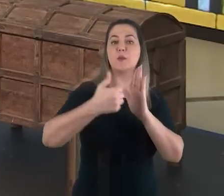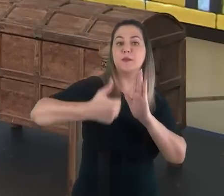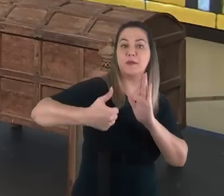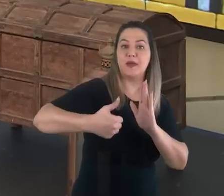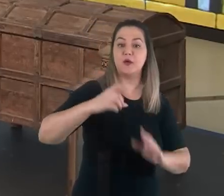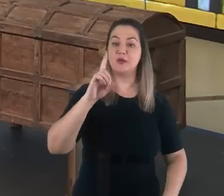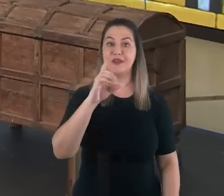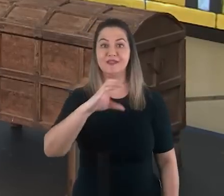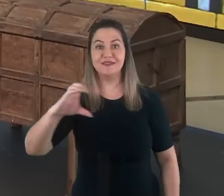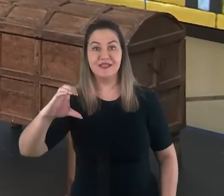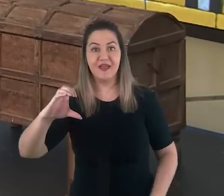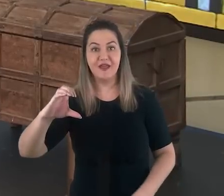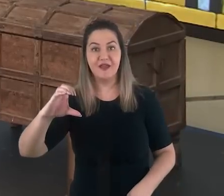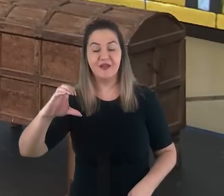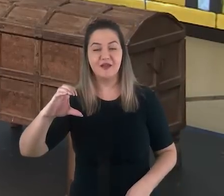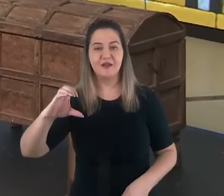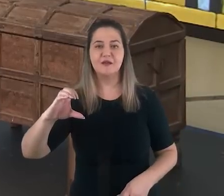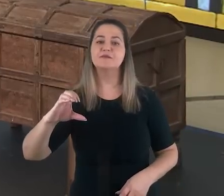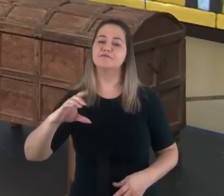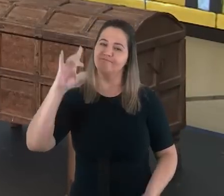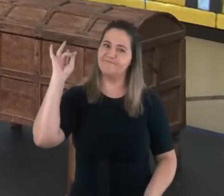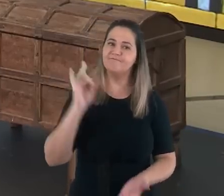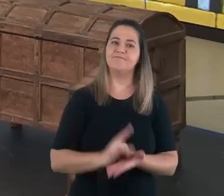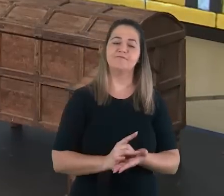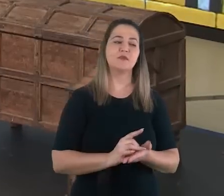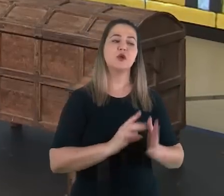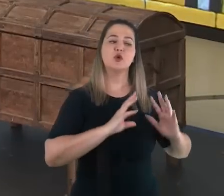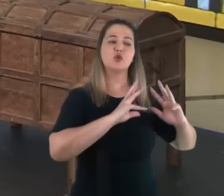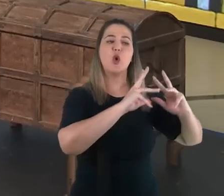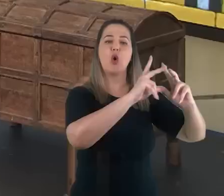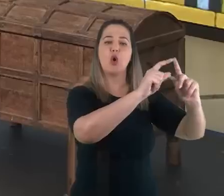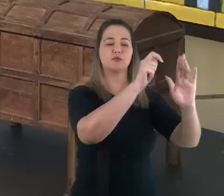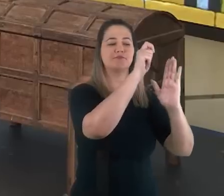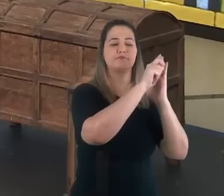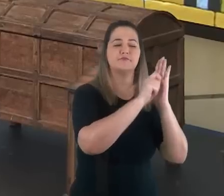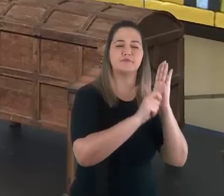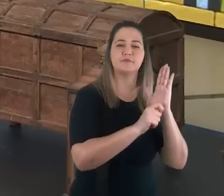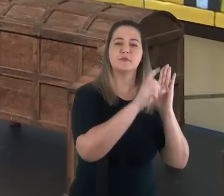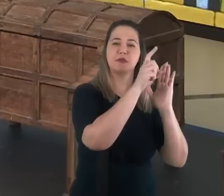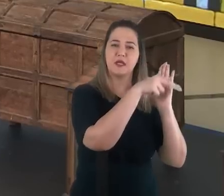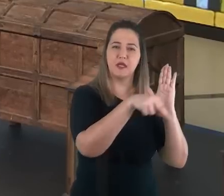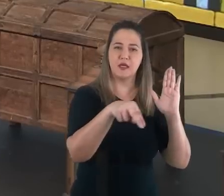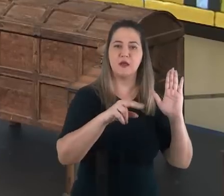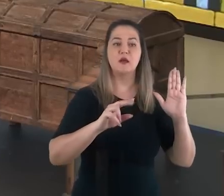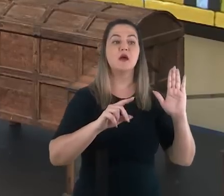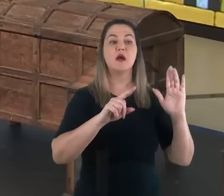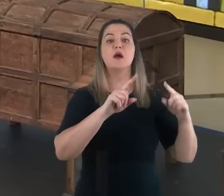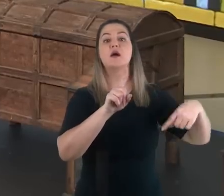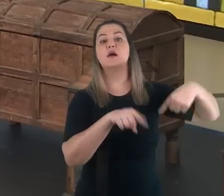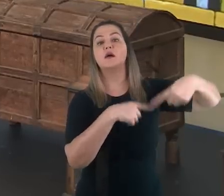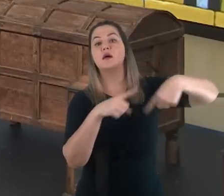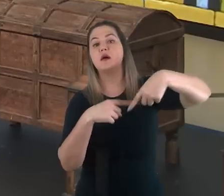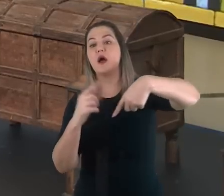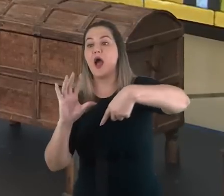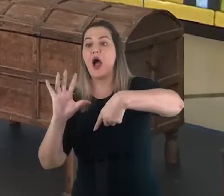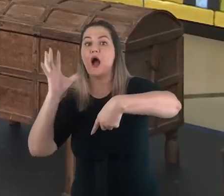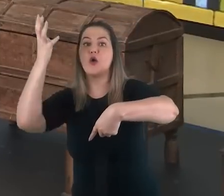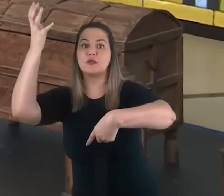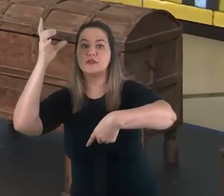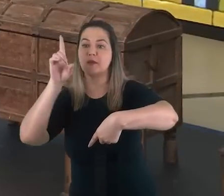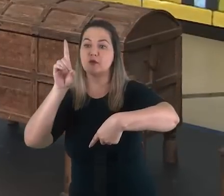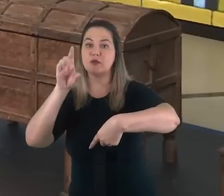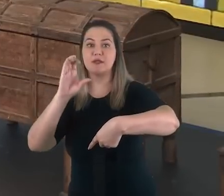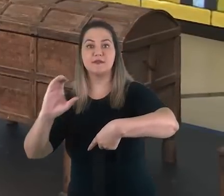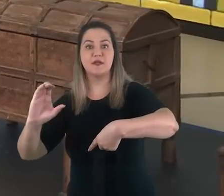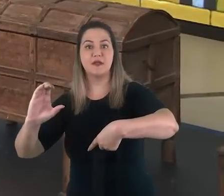seja, definitivamente, esses acontecimentos depois de Cristo mostram que Daniel foi escrito antes do cumprimento